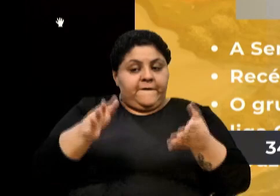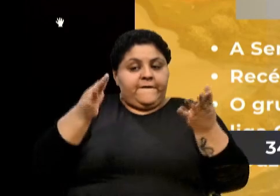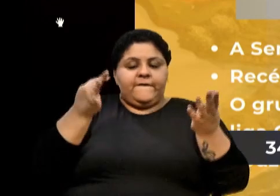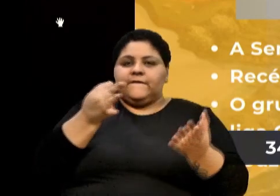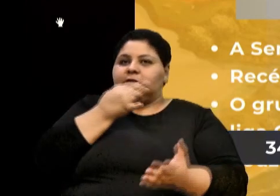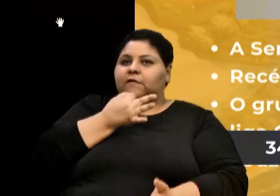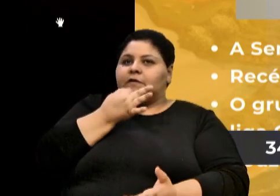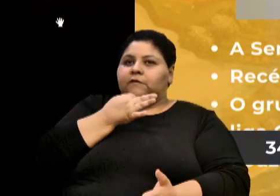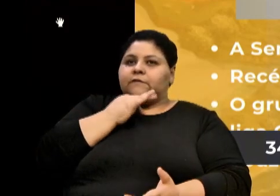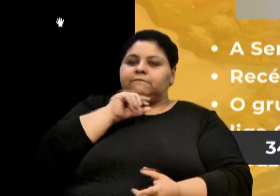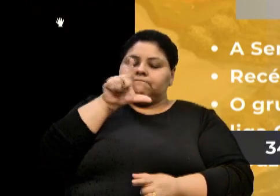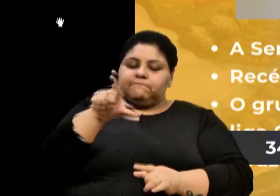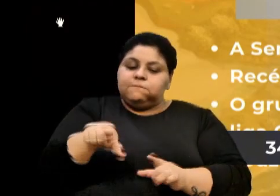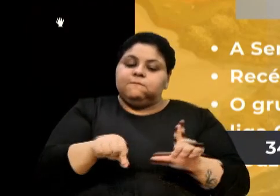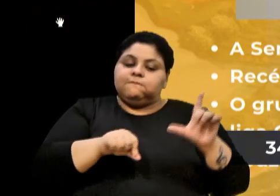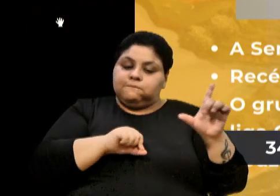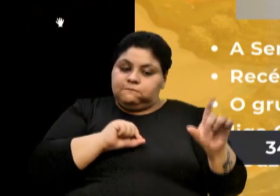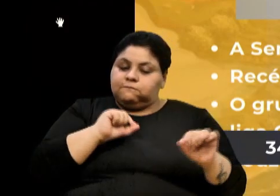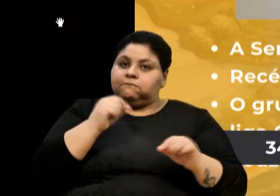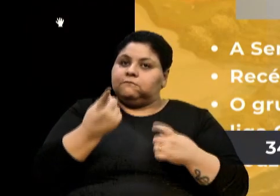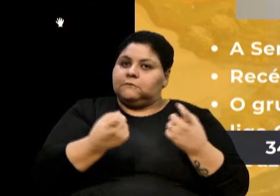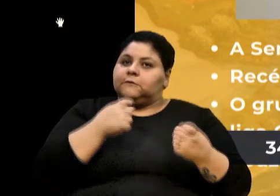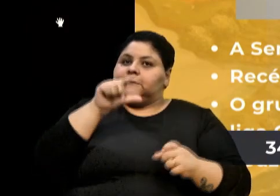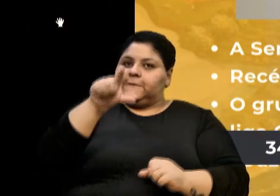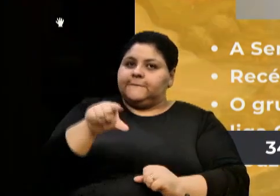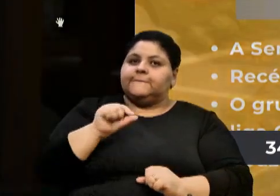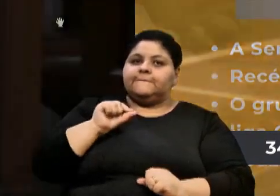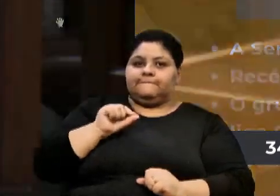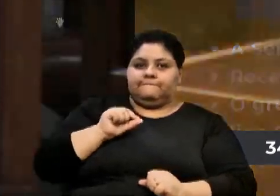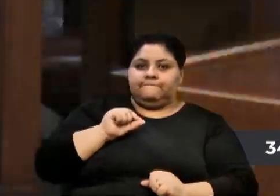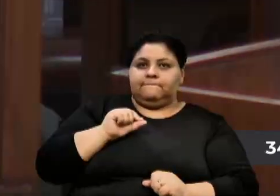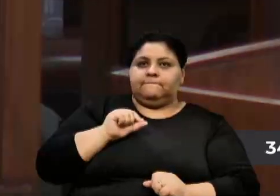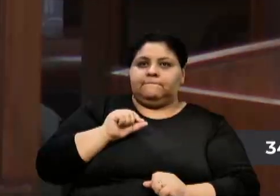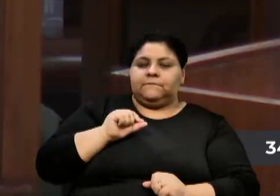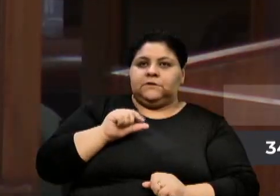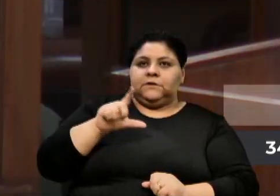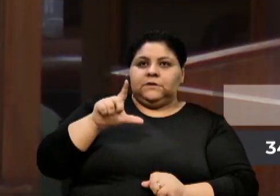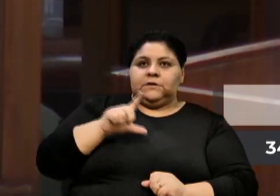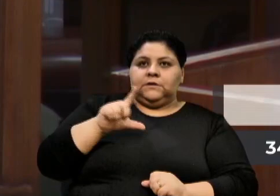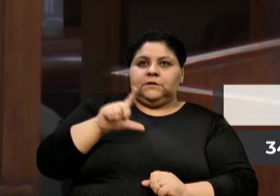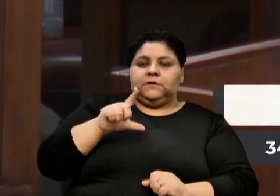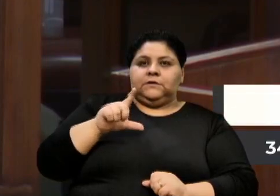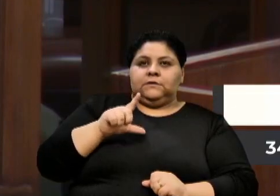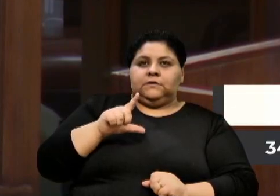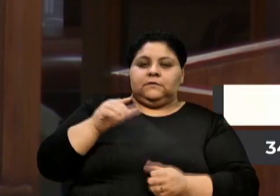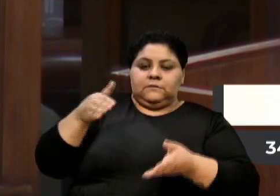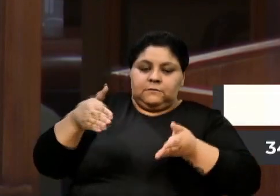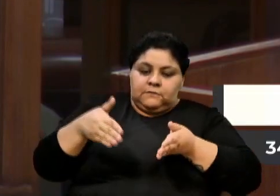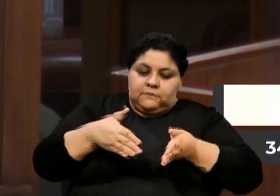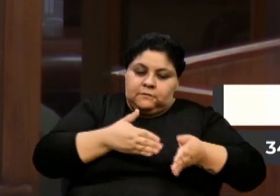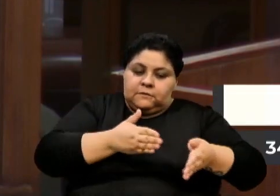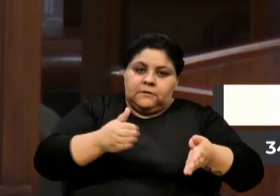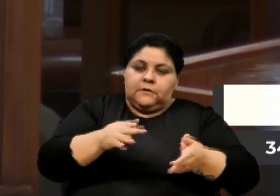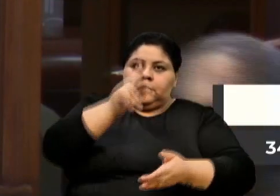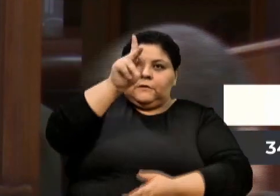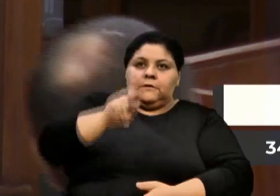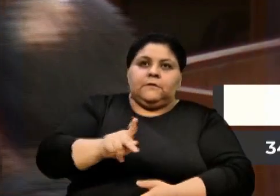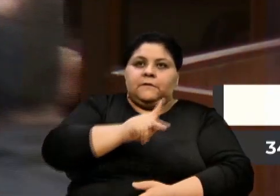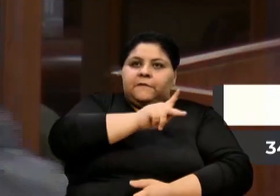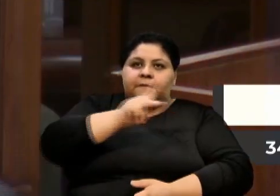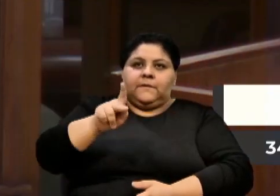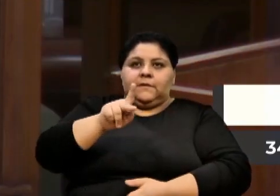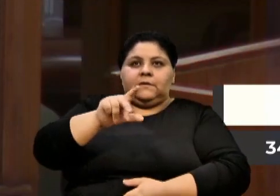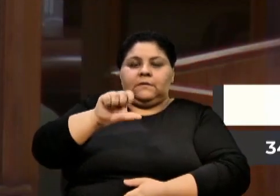opções que algumas estão sendo retomadas, que é o caso aqui do Caminho do Padre Esquiavo, que nós